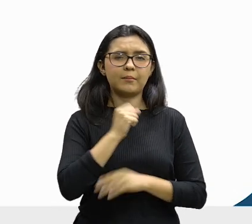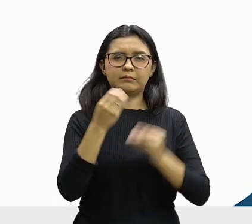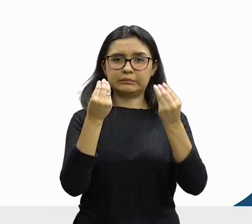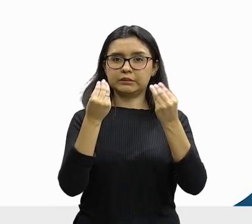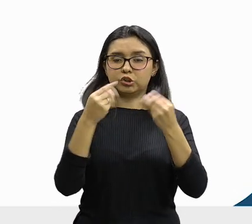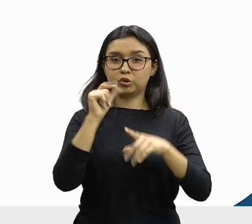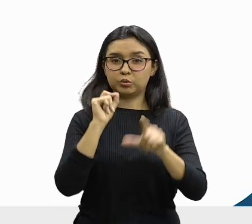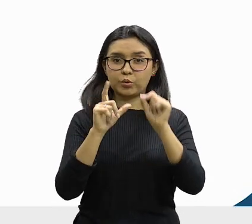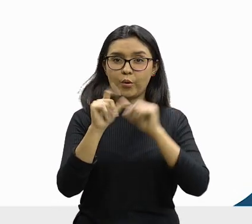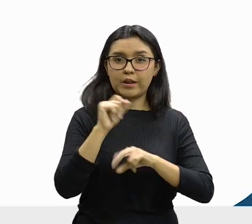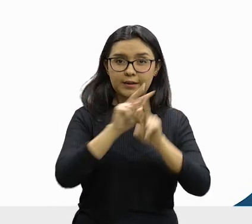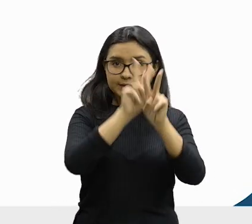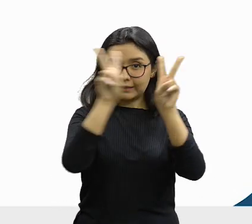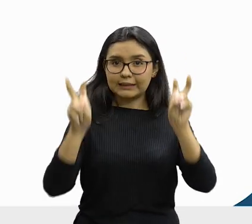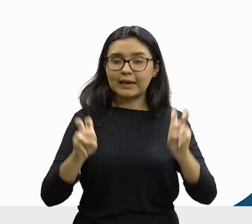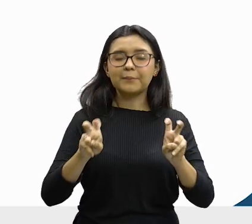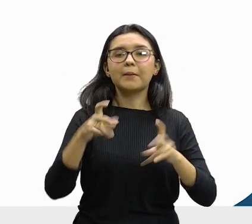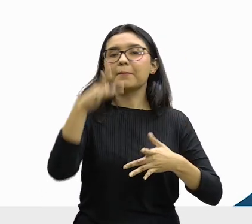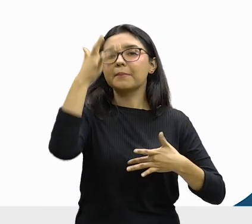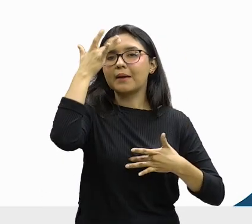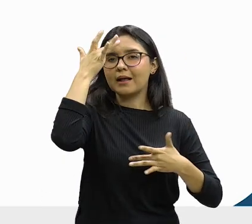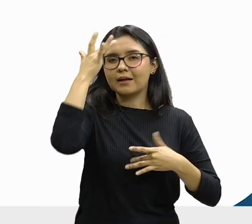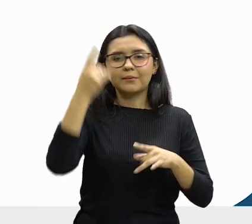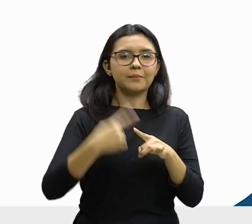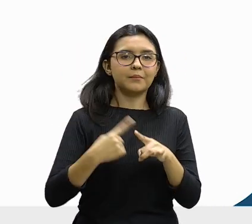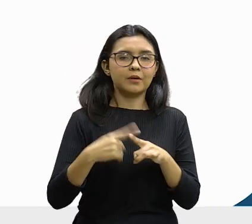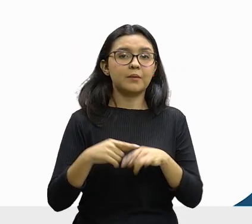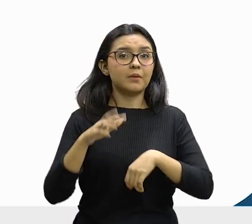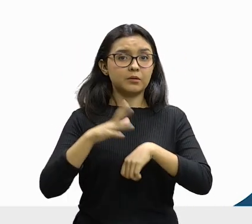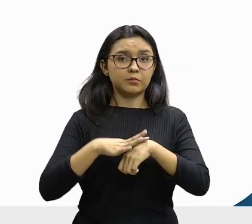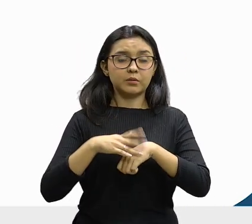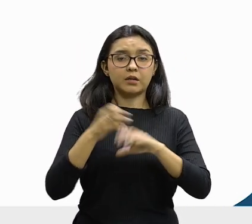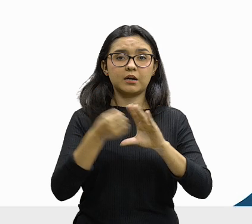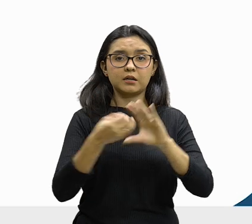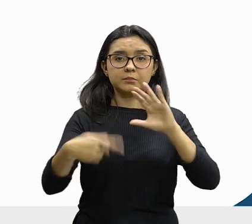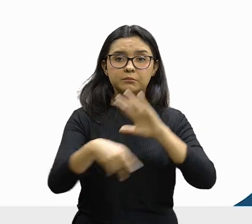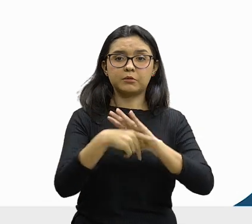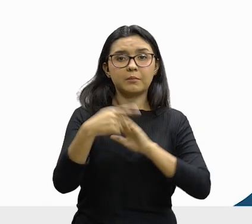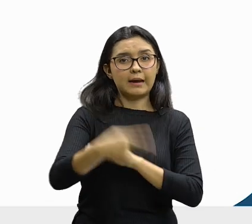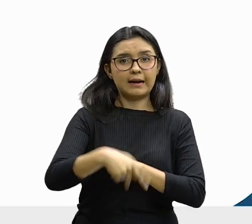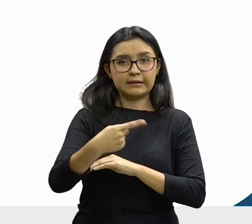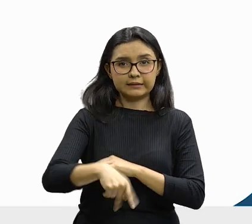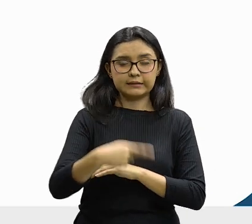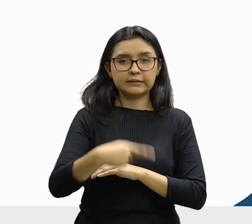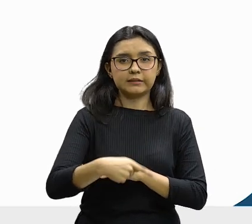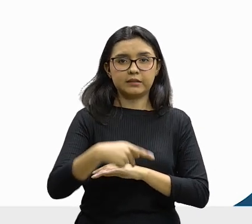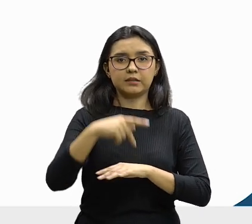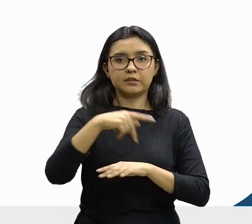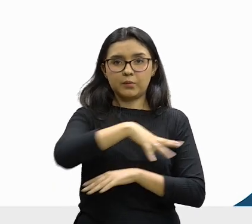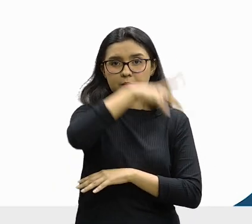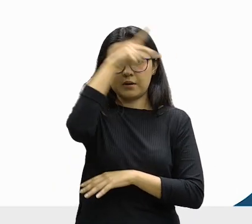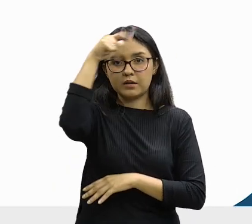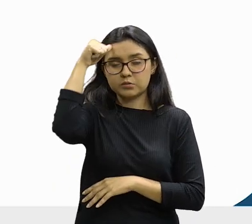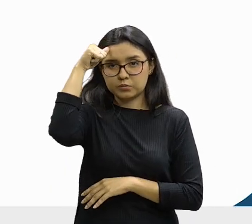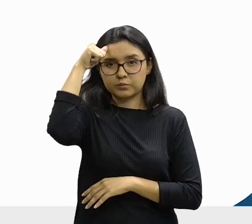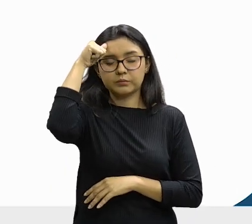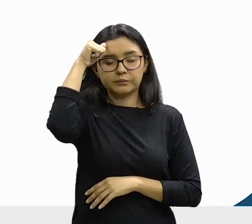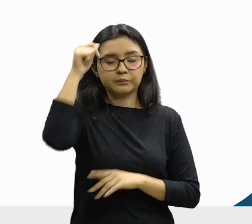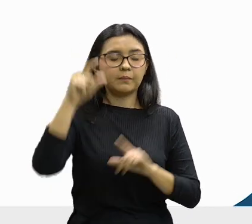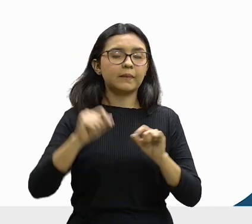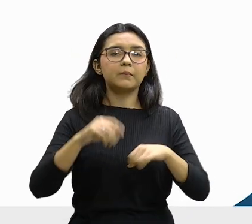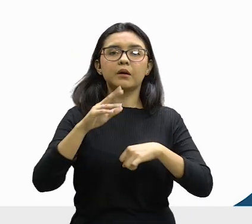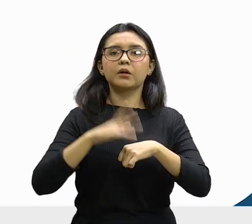colocar a malária. Por quê? Porque é uma doença característica da região, é uma endemia, uma doença que está